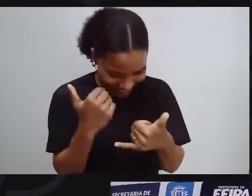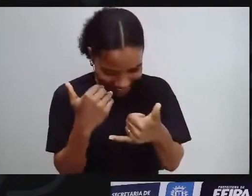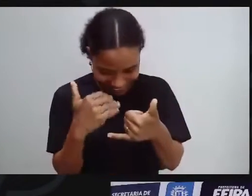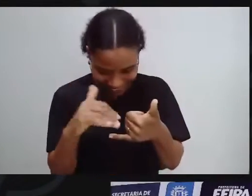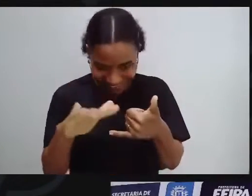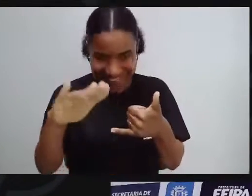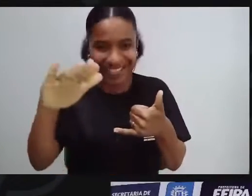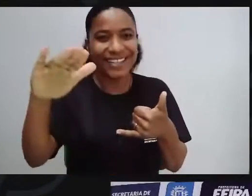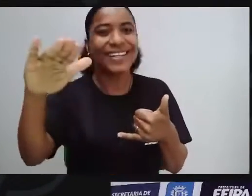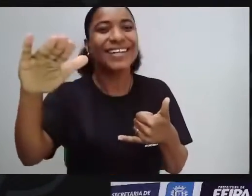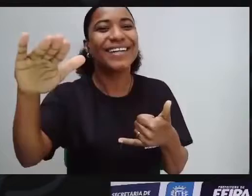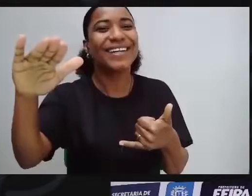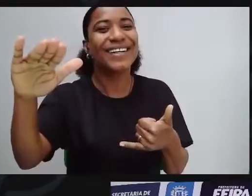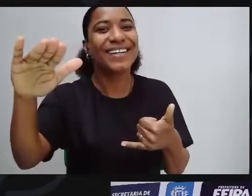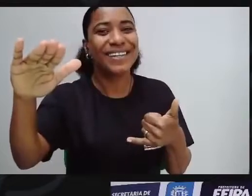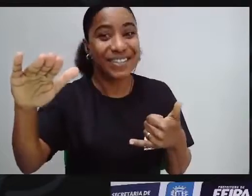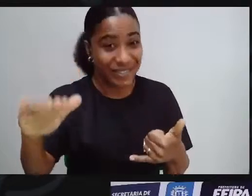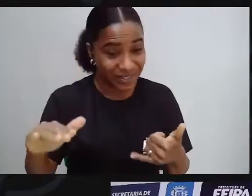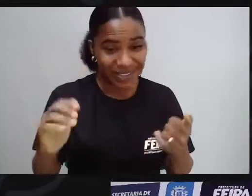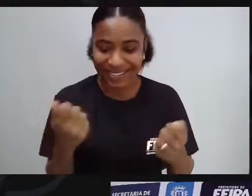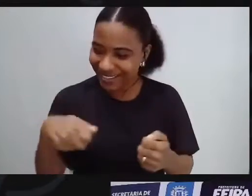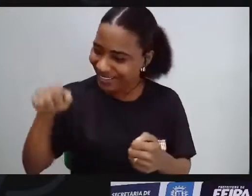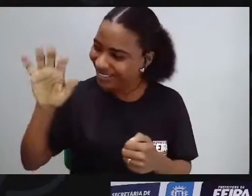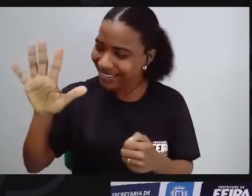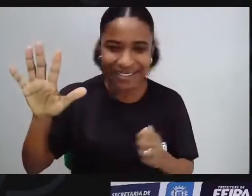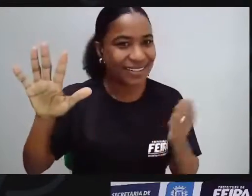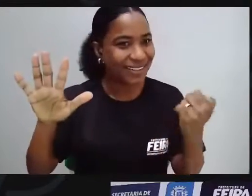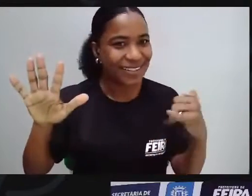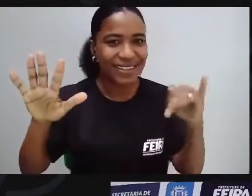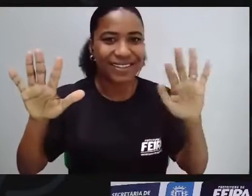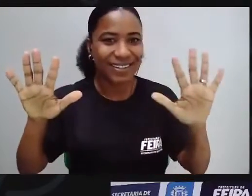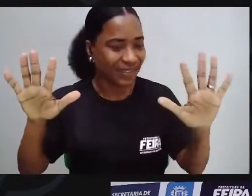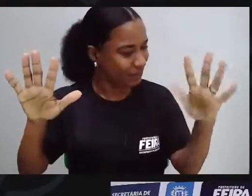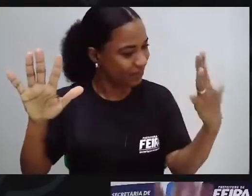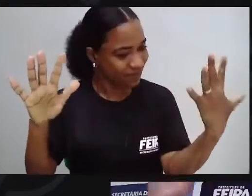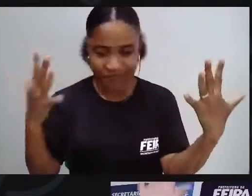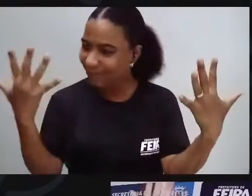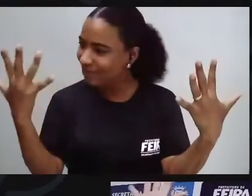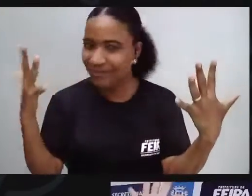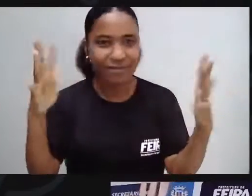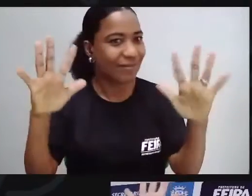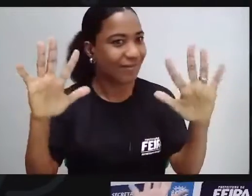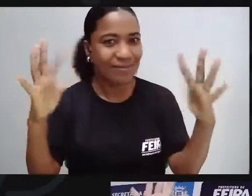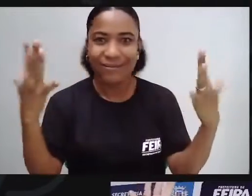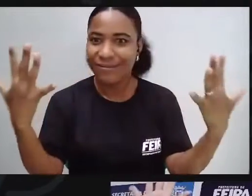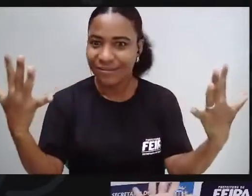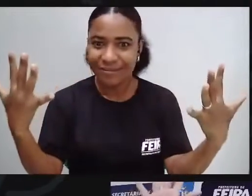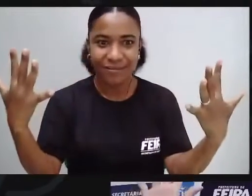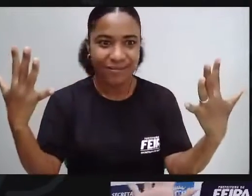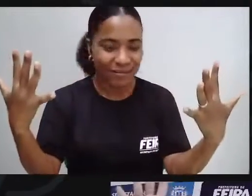e ligar para movimentar uma mão irmão